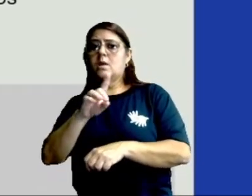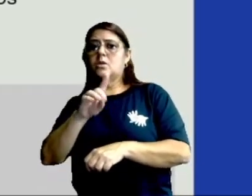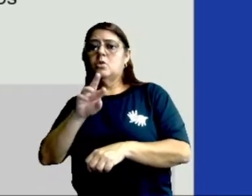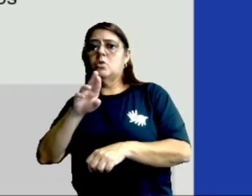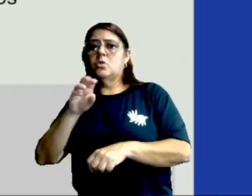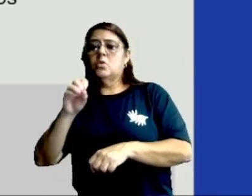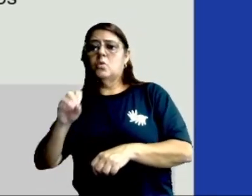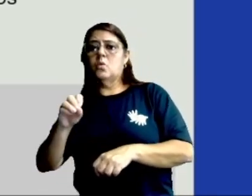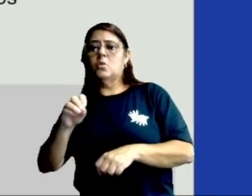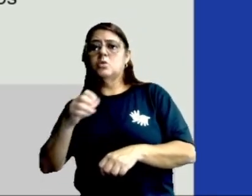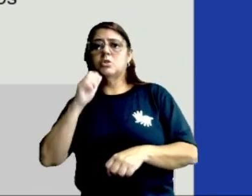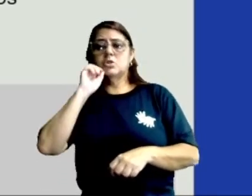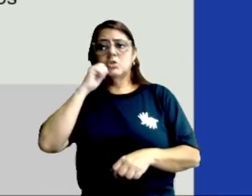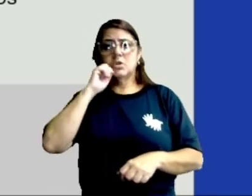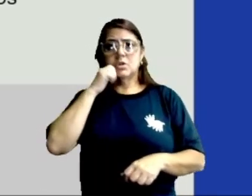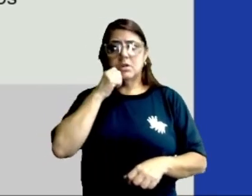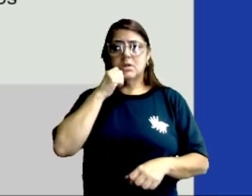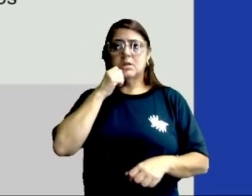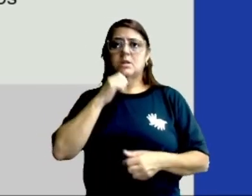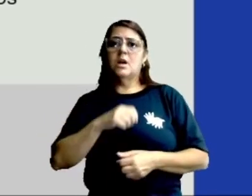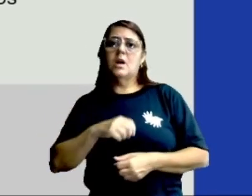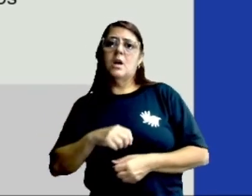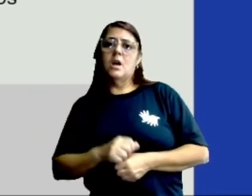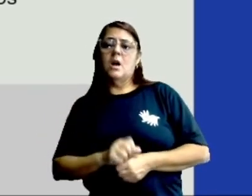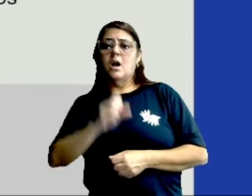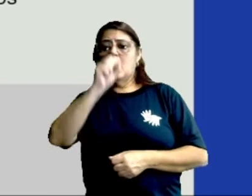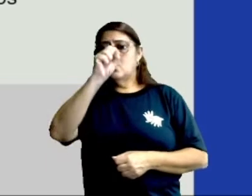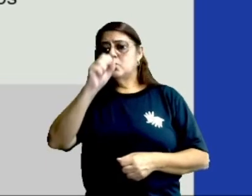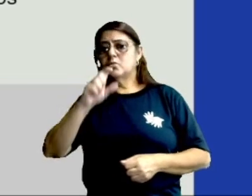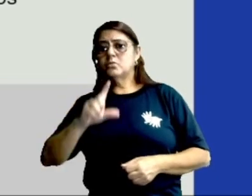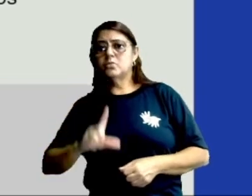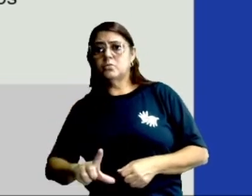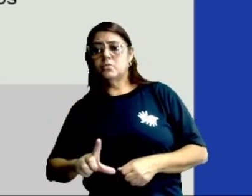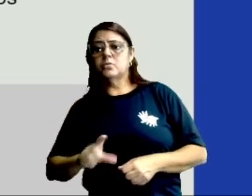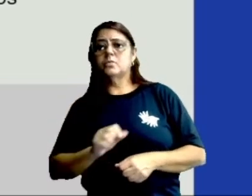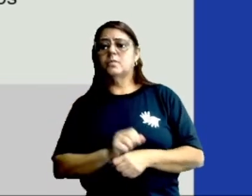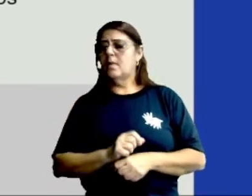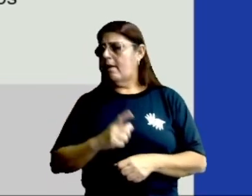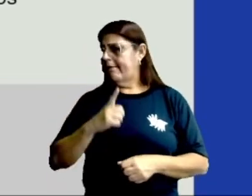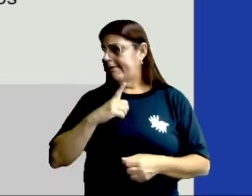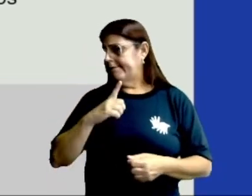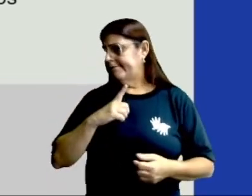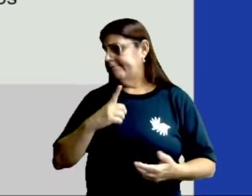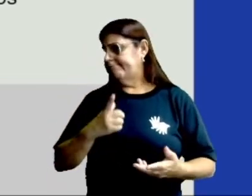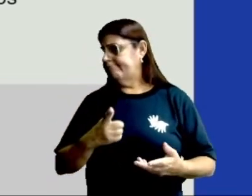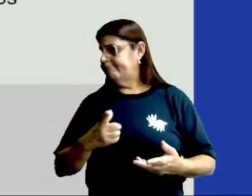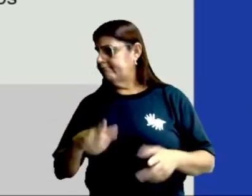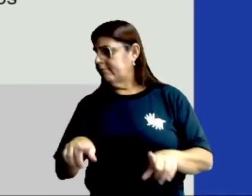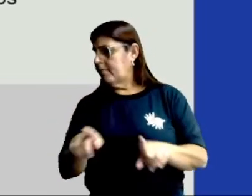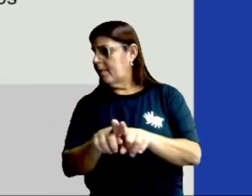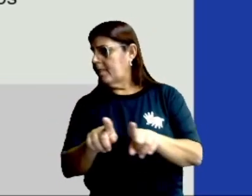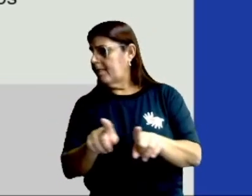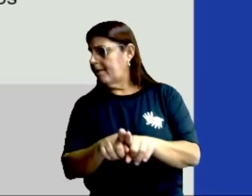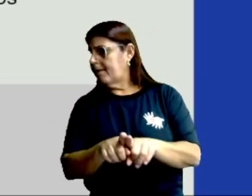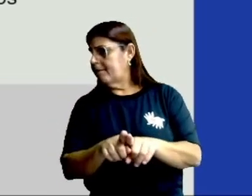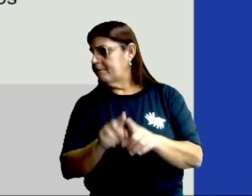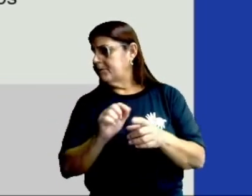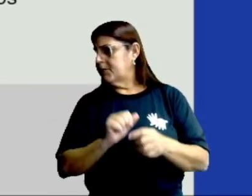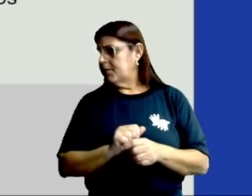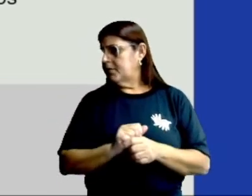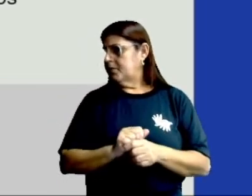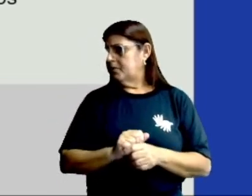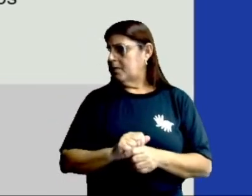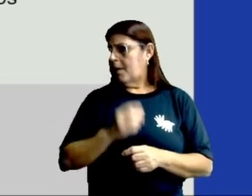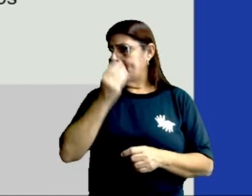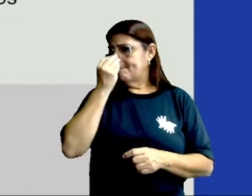ao norte, Chile e Argentina ao sul. Então o Império Inca correspondia a todo esse território que tem esses países hoje